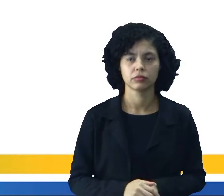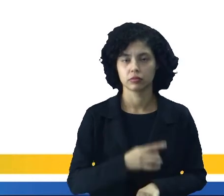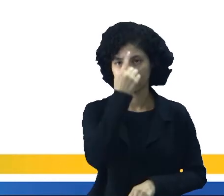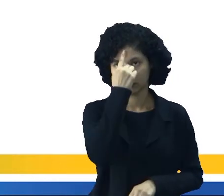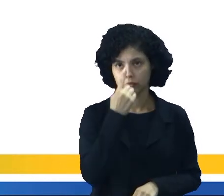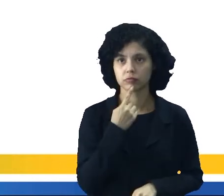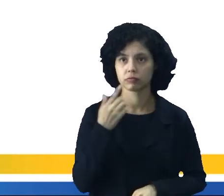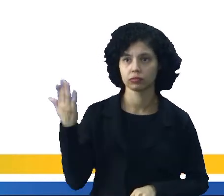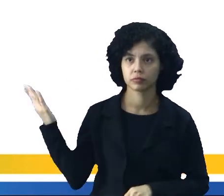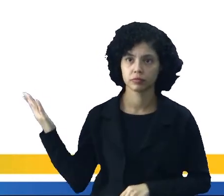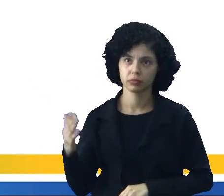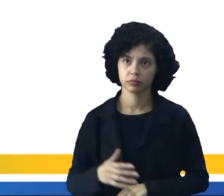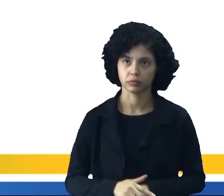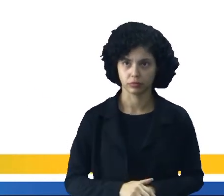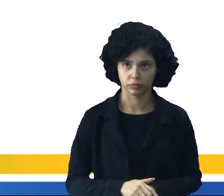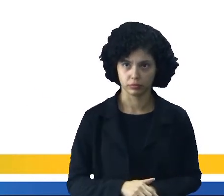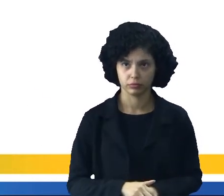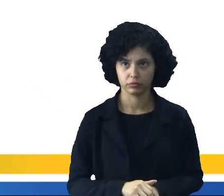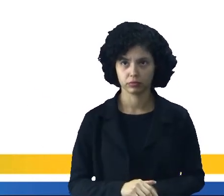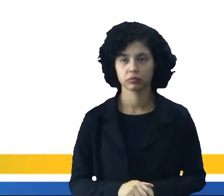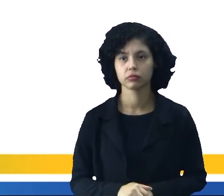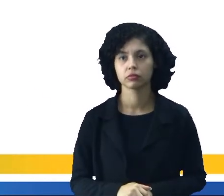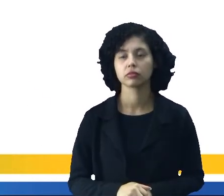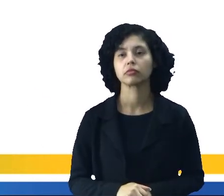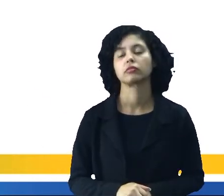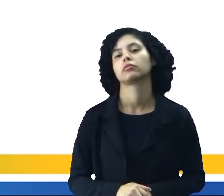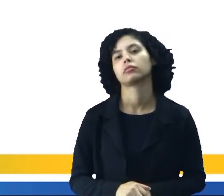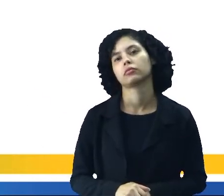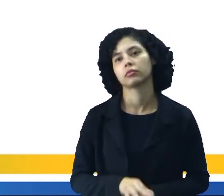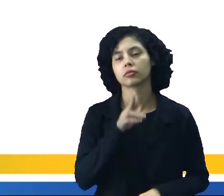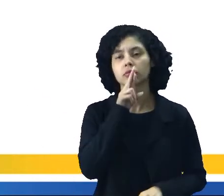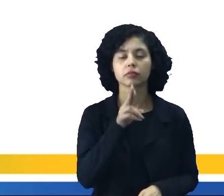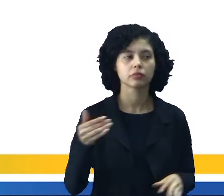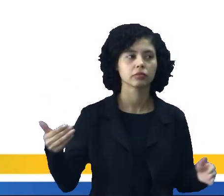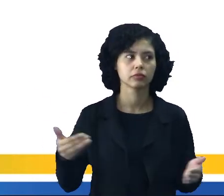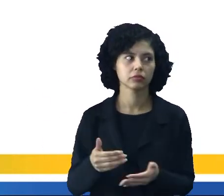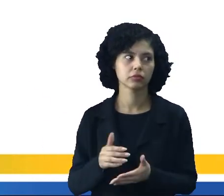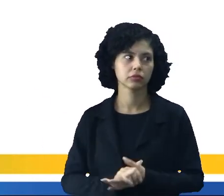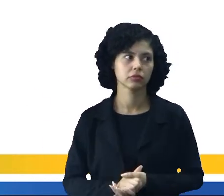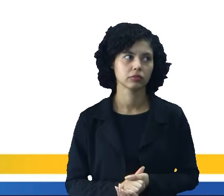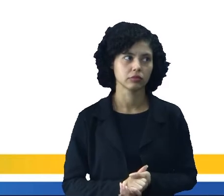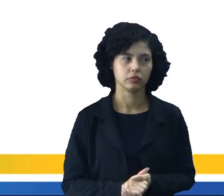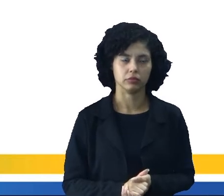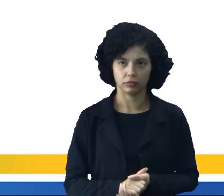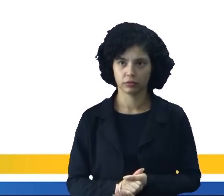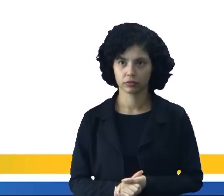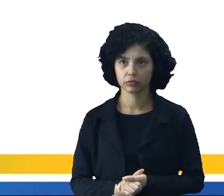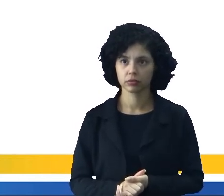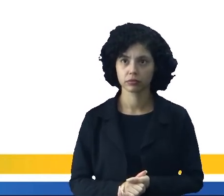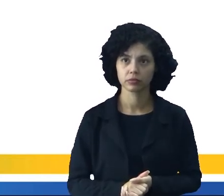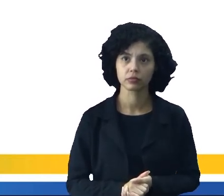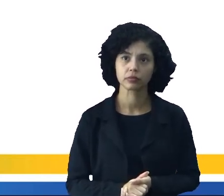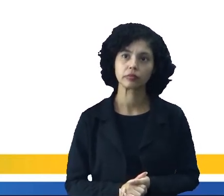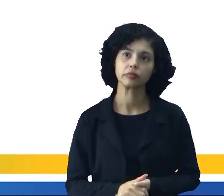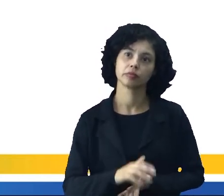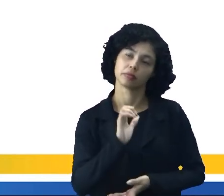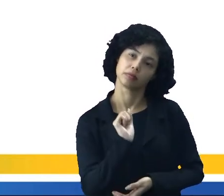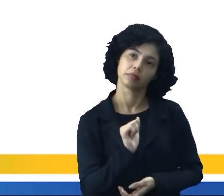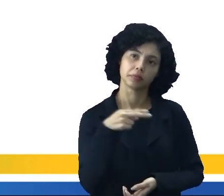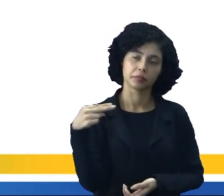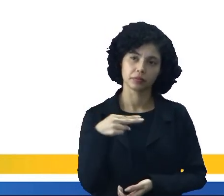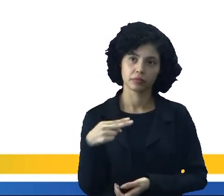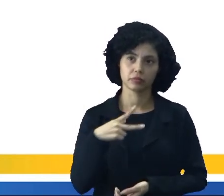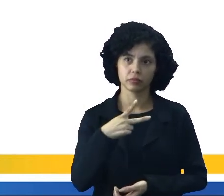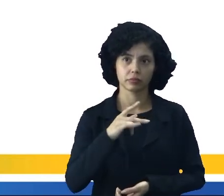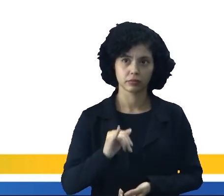nós temos aqui a figura e vamos calcular agora a coroa circular nós